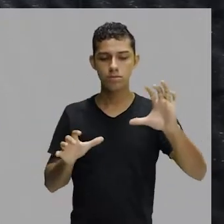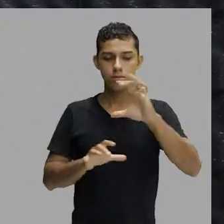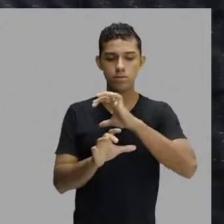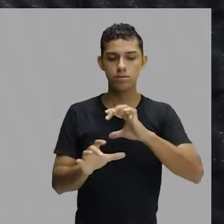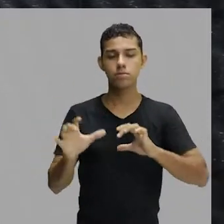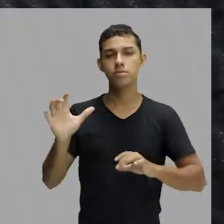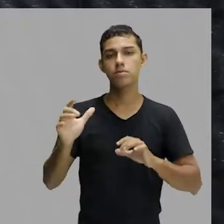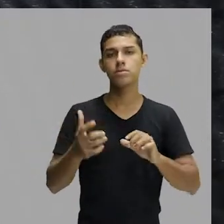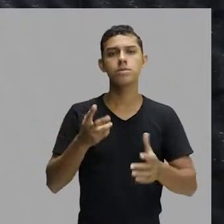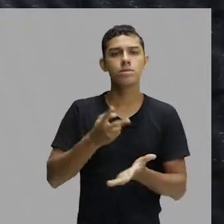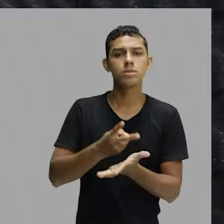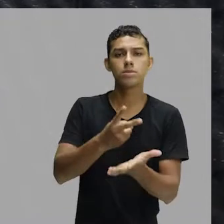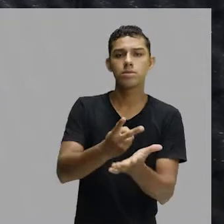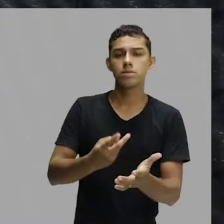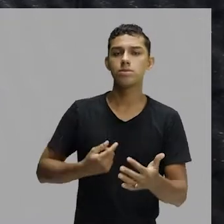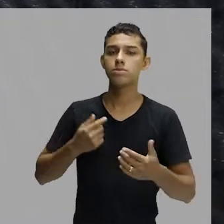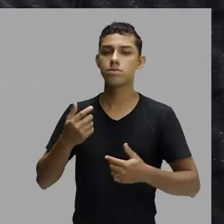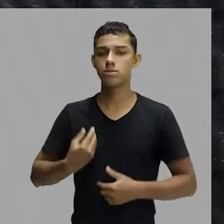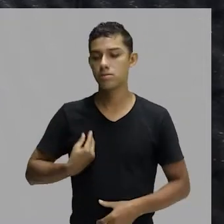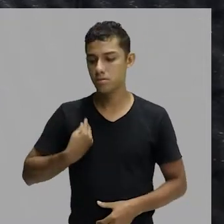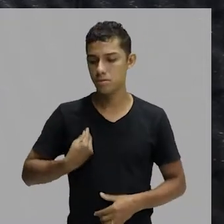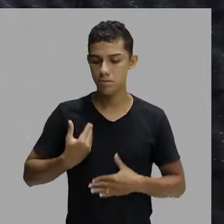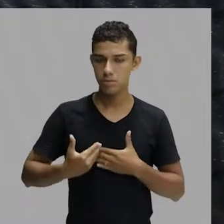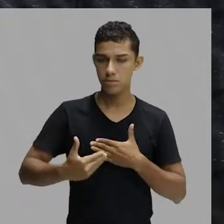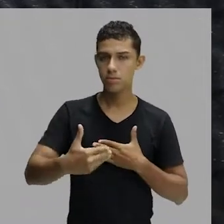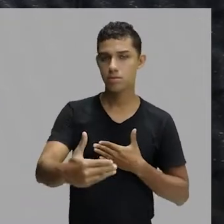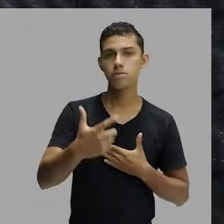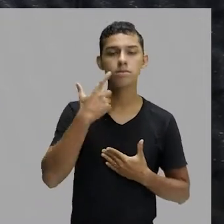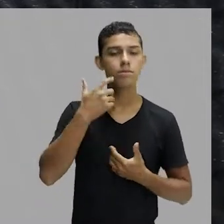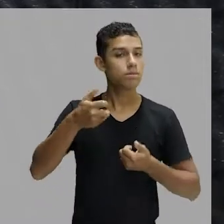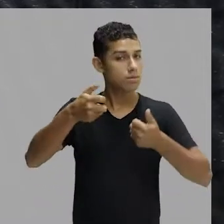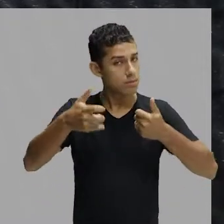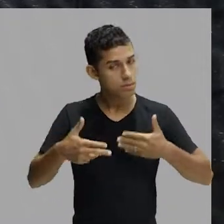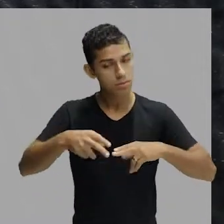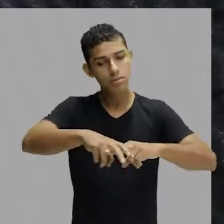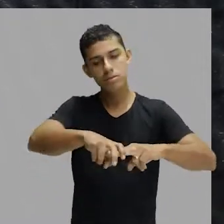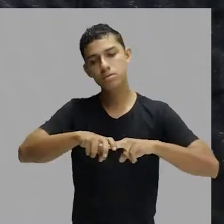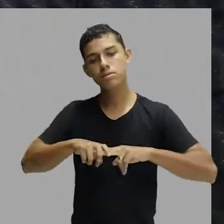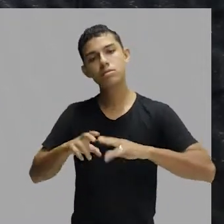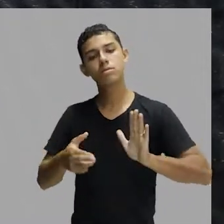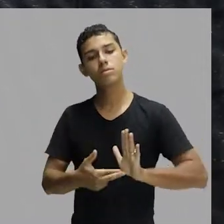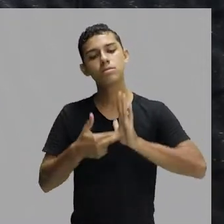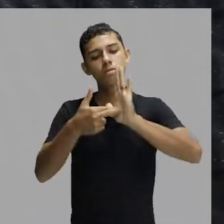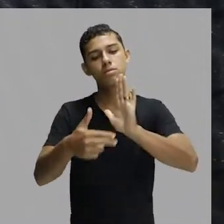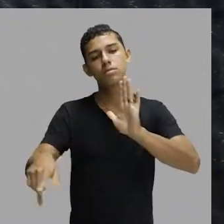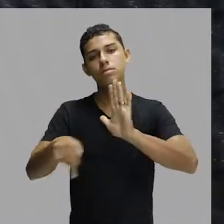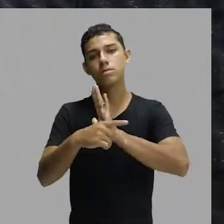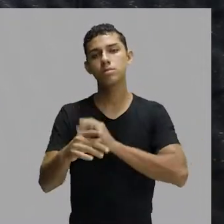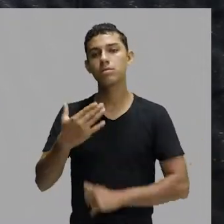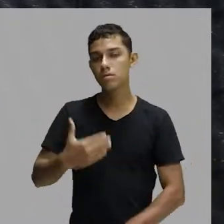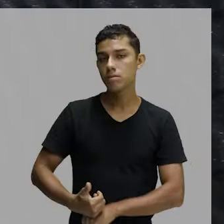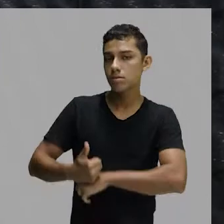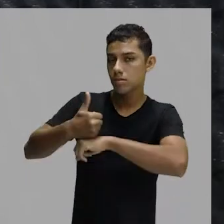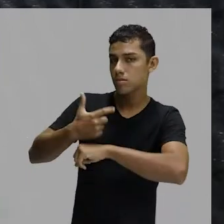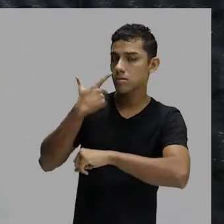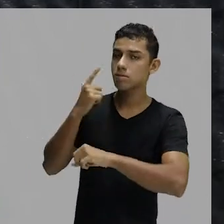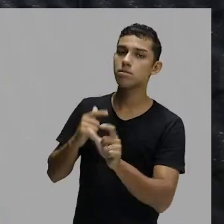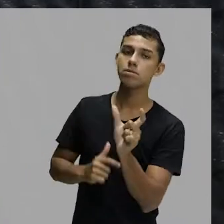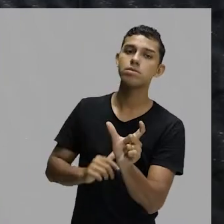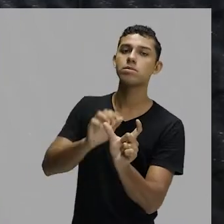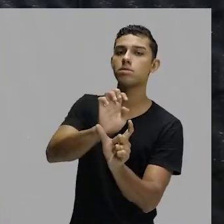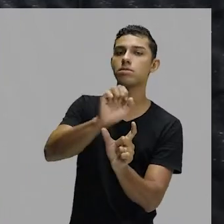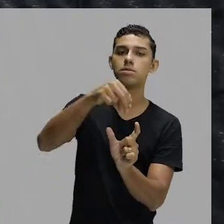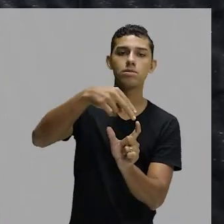lugar o tempo todo. Por isso, a melhor representação para o anel benzênico, para o